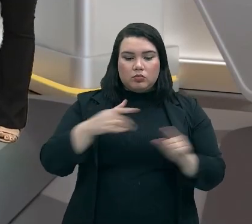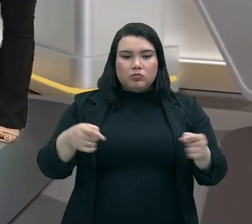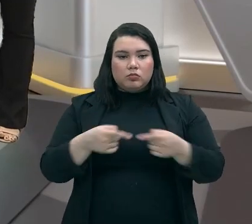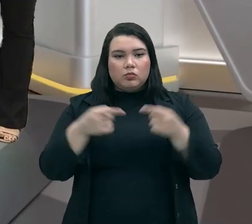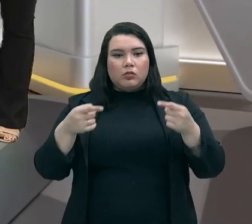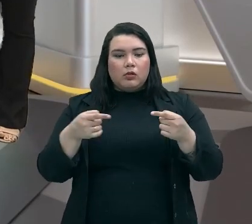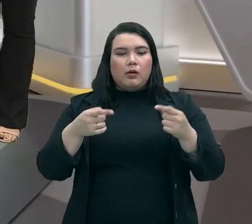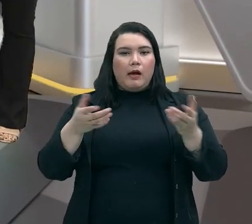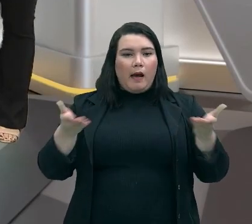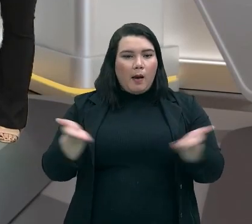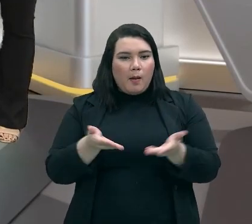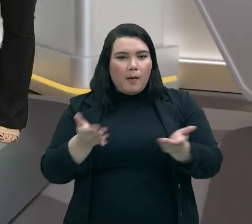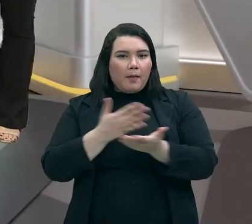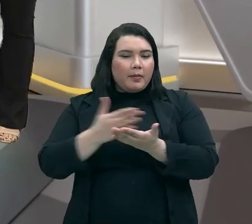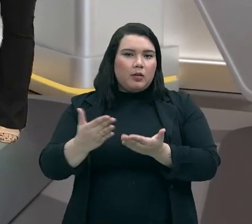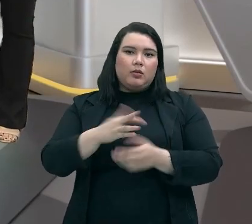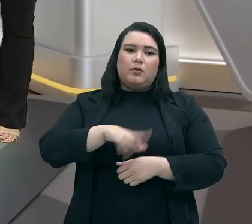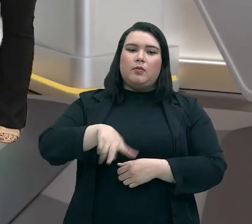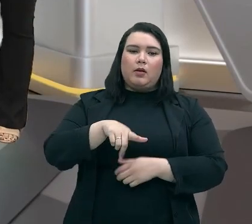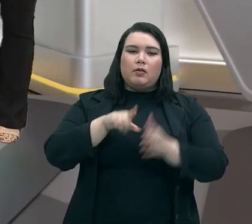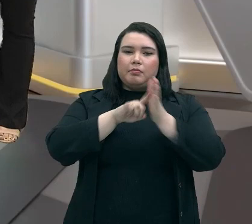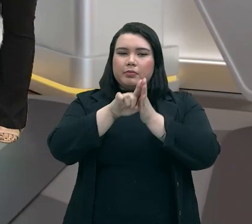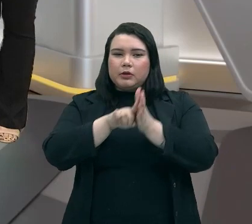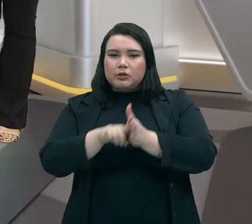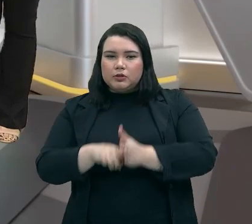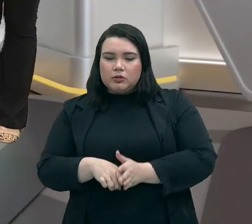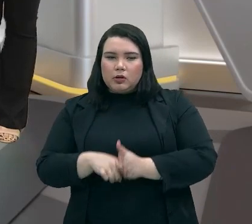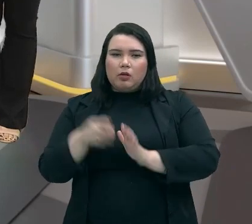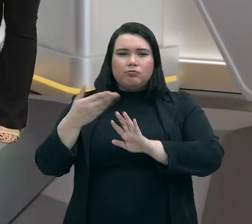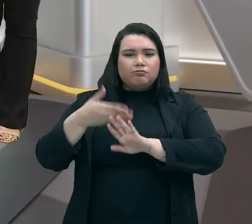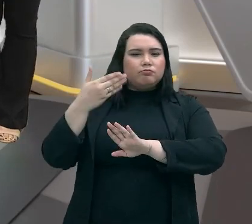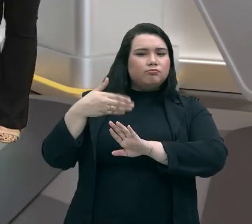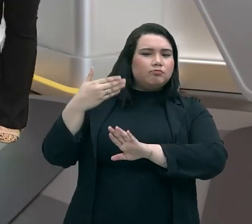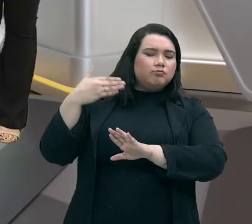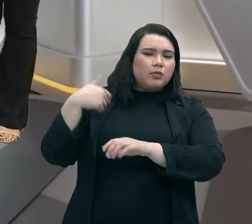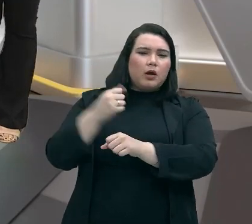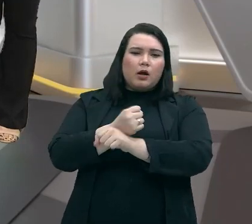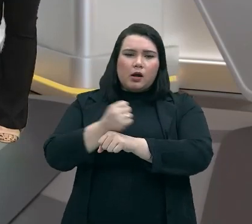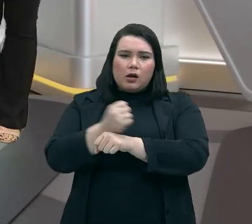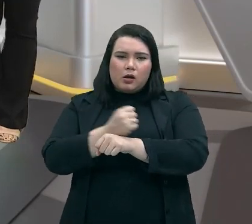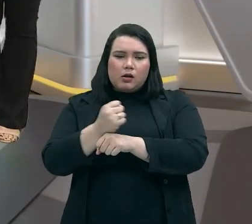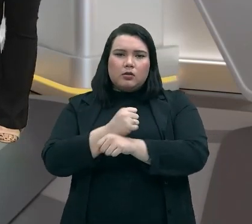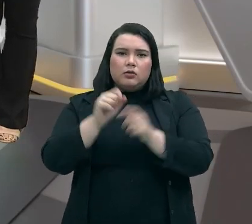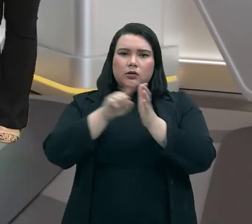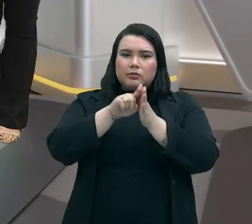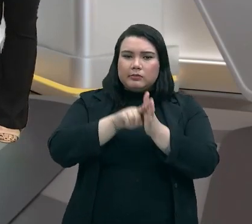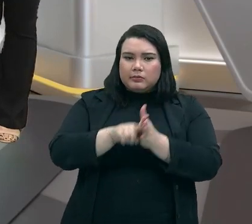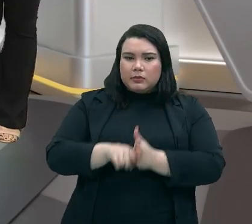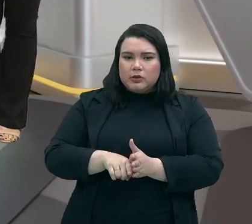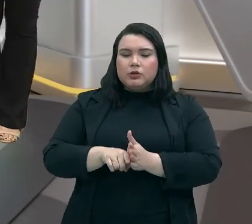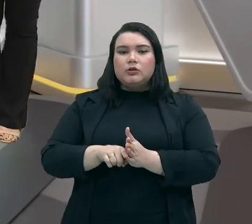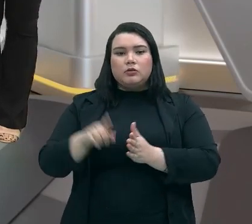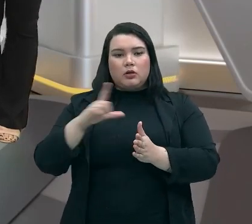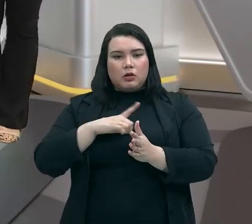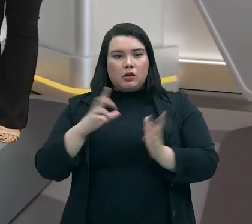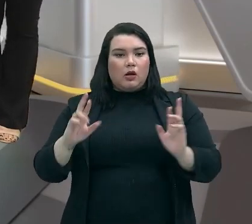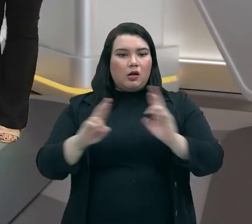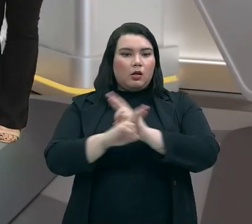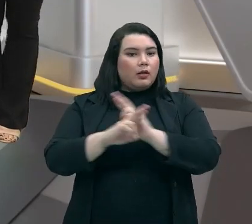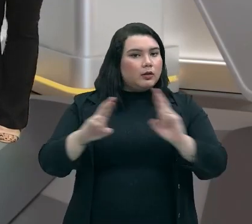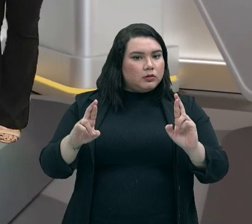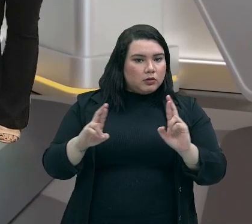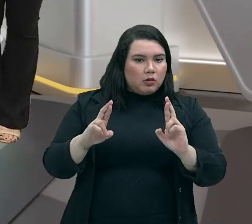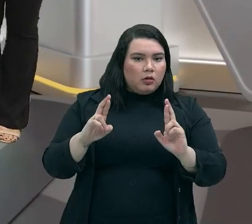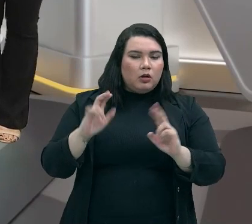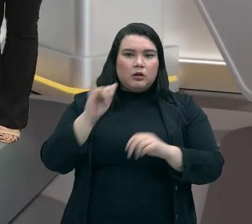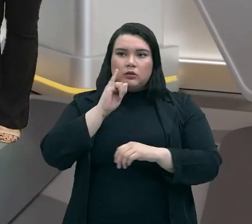é de agora, né? As pesquisas e tudo mais já tem tempo que isso vem se estabelecendo, né? Essa relação entre tá